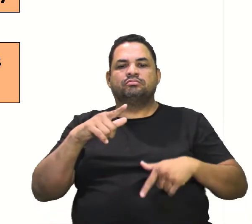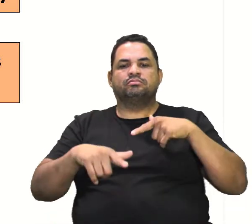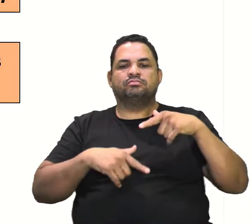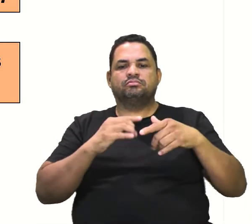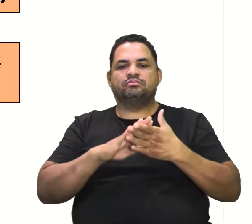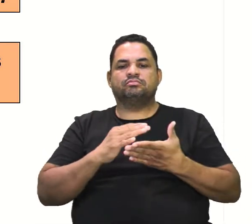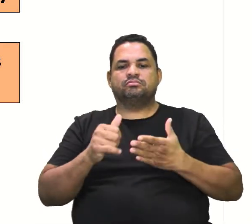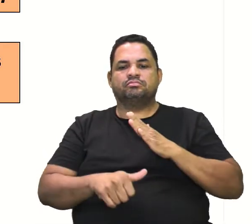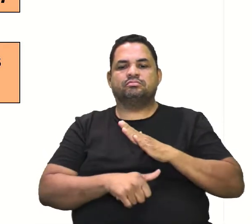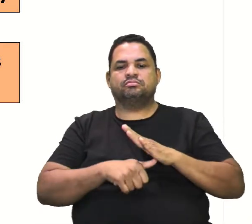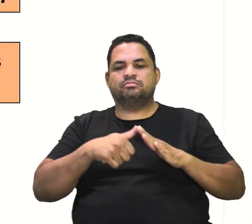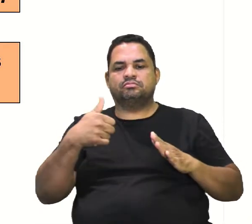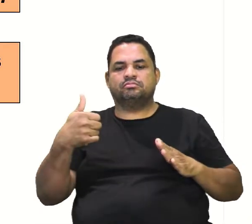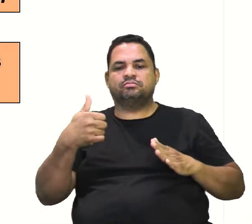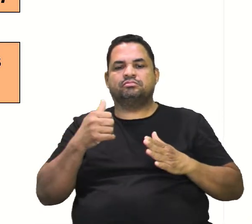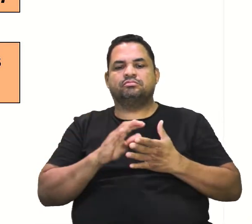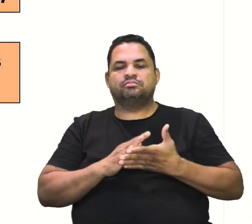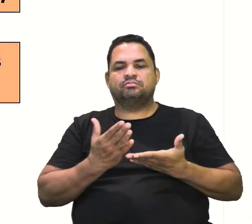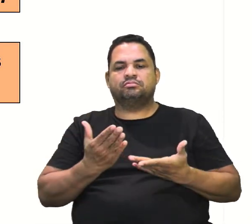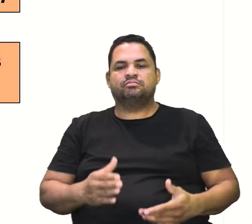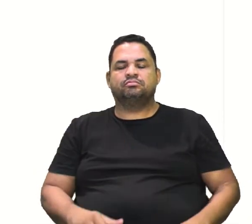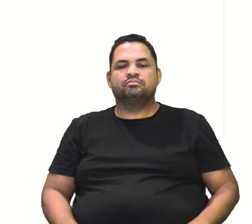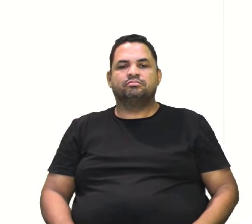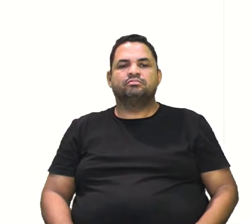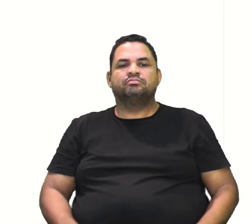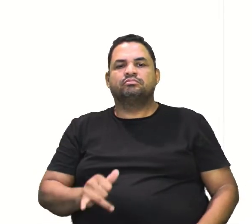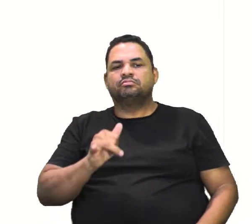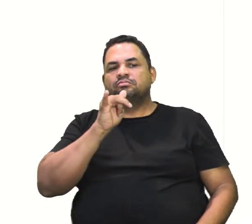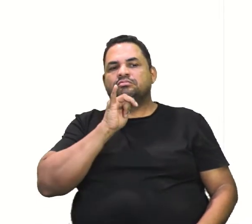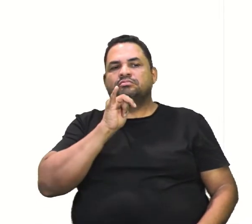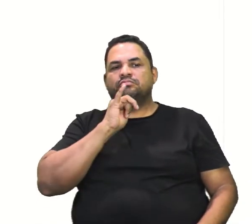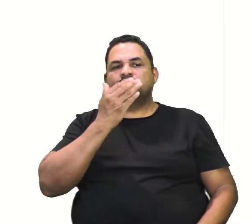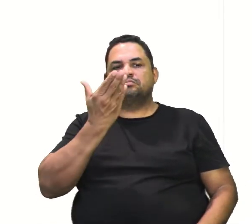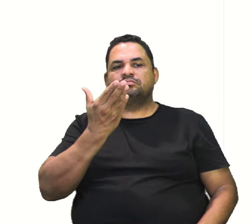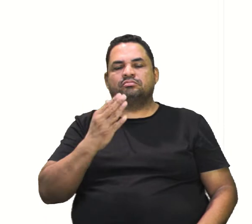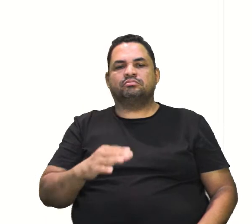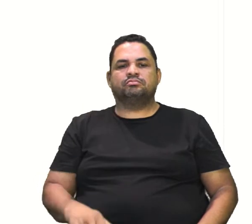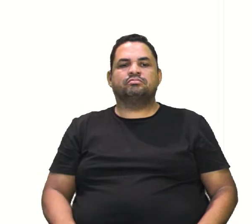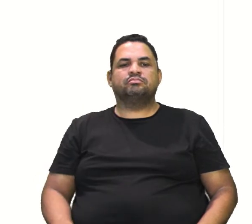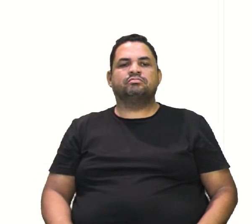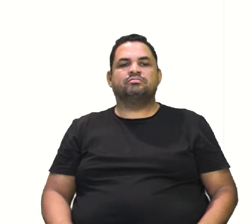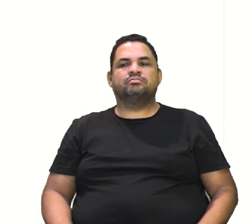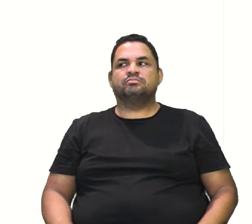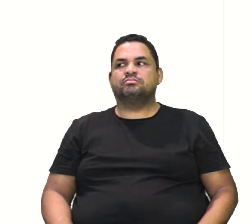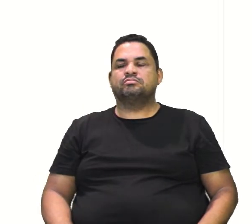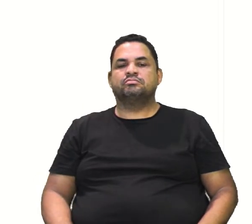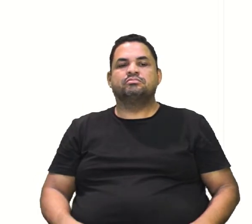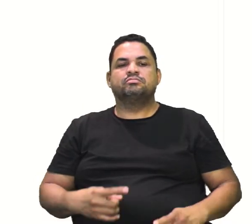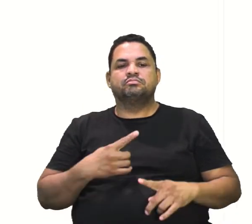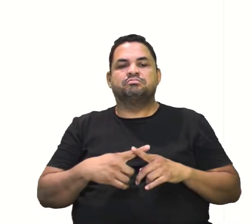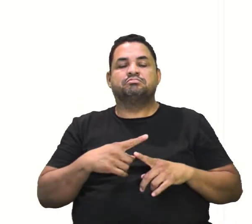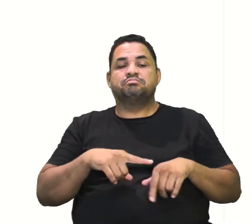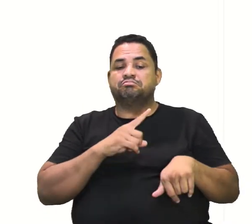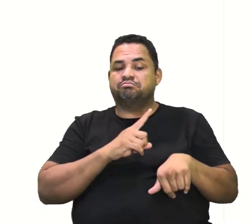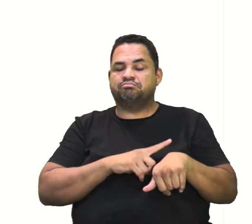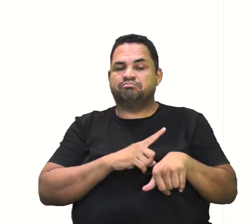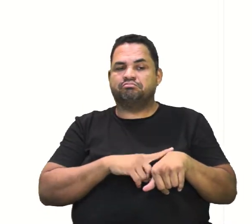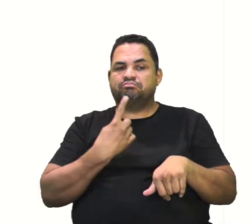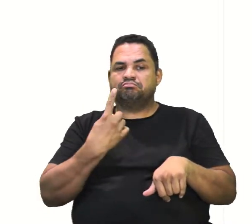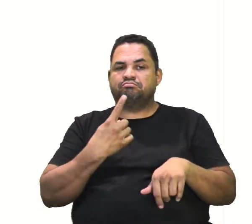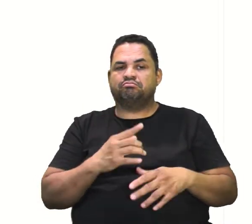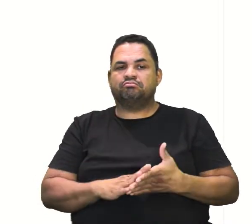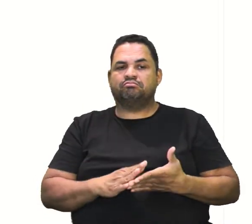os 2 primeiros casos aí. Vamos de exemplo? Vamos. Olha lá, então exemplo único por conta do nosso tempo,